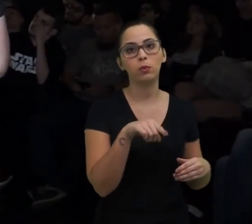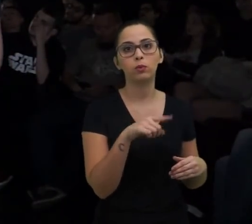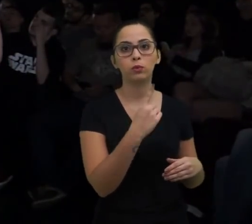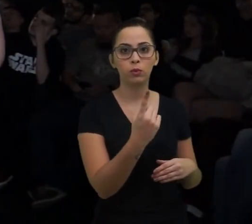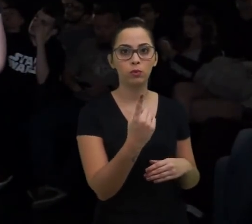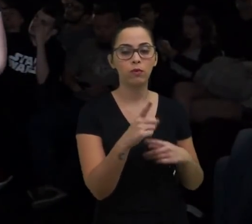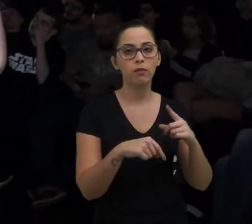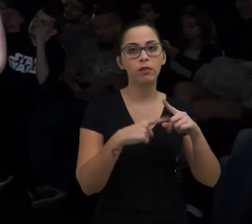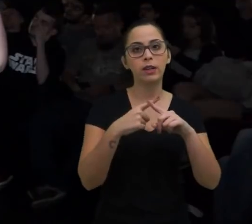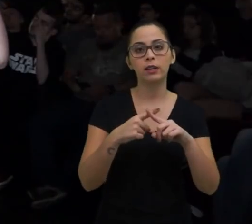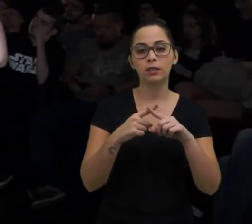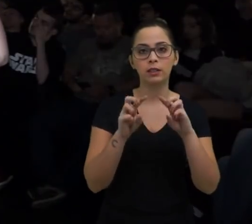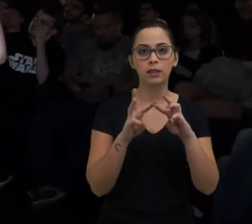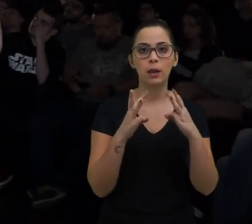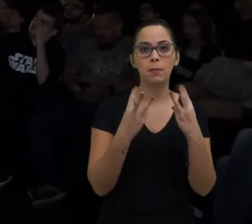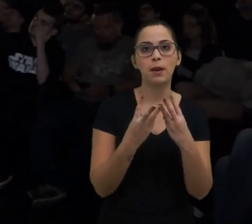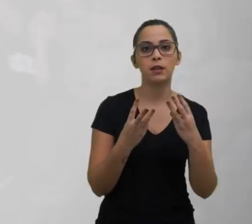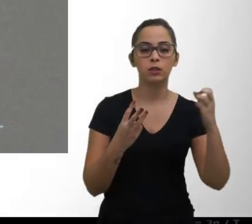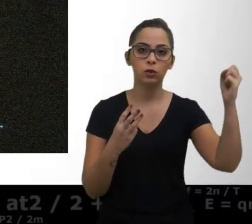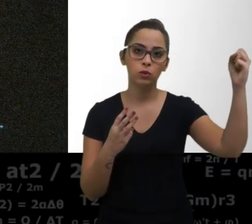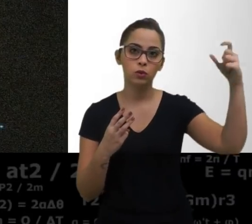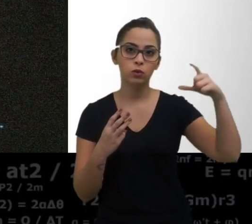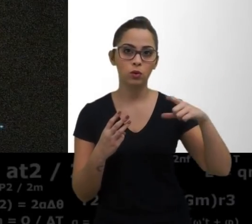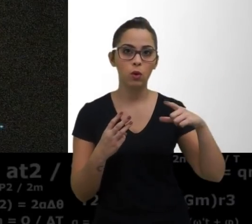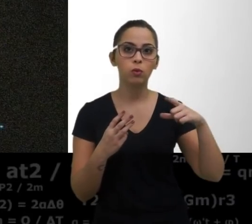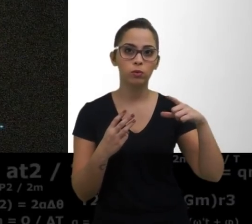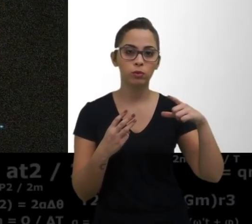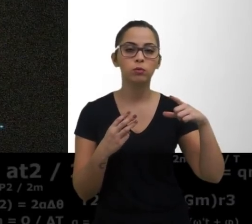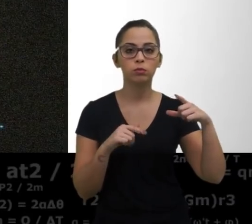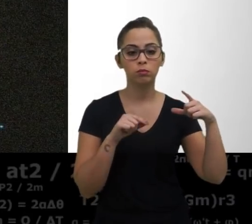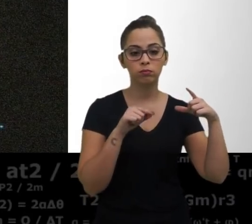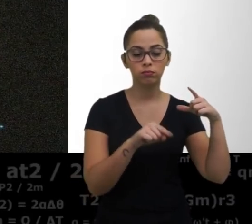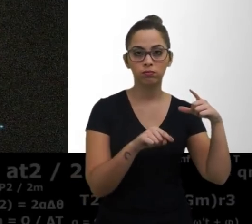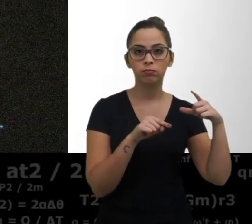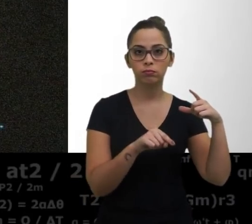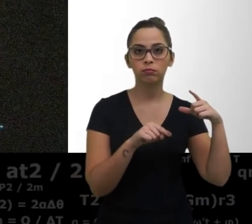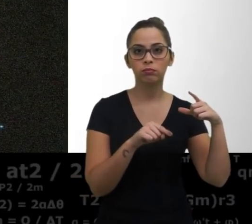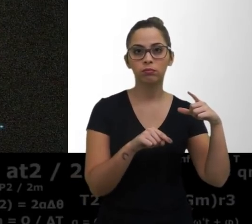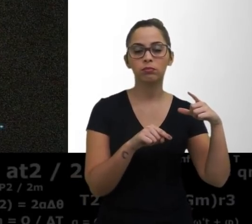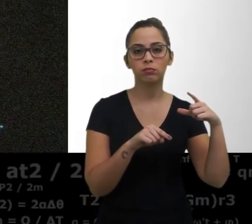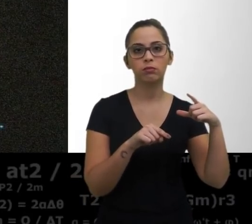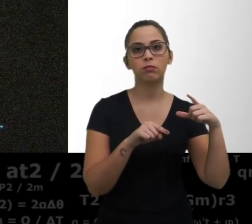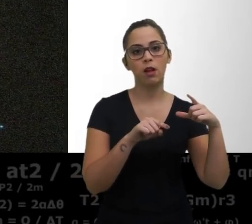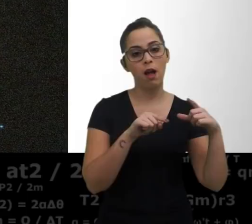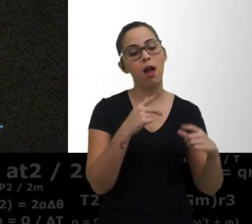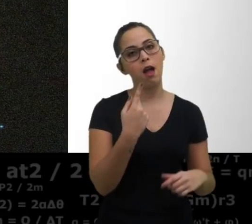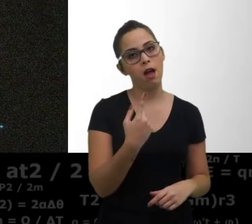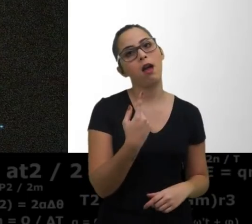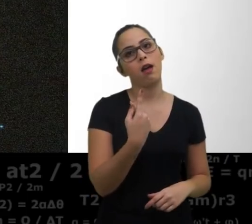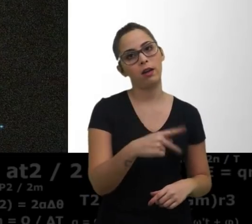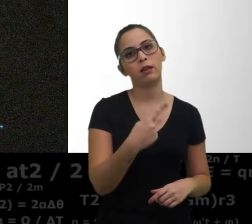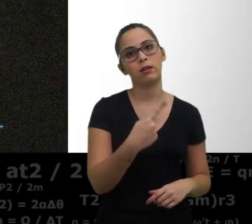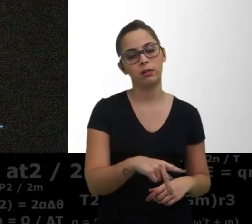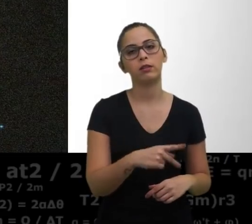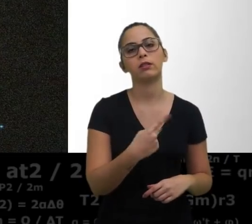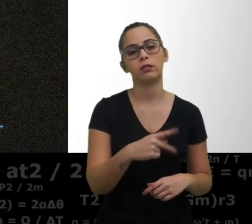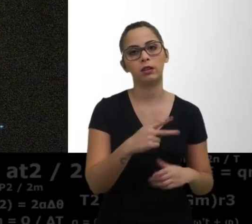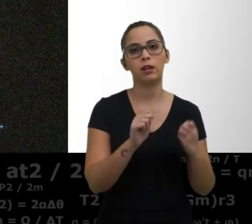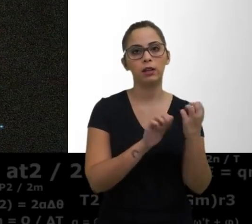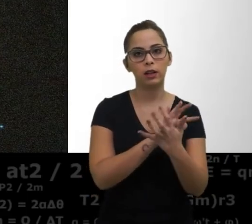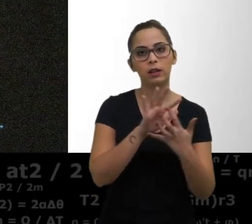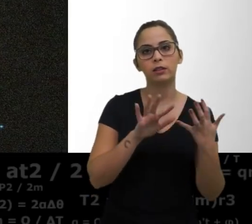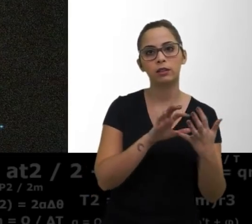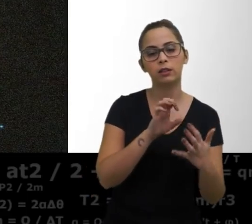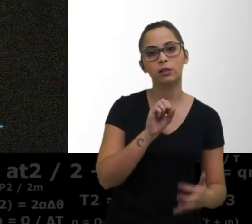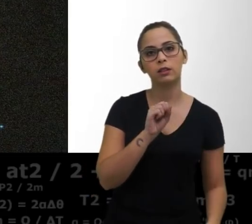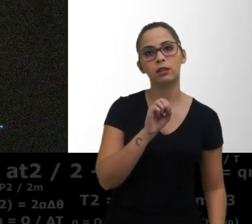bem pouquinho material mesmo. Então, isso aqui eu selecionei para vocês, tá? São duas imagens de um